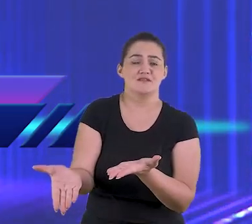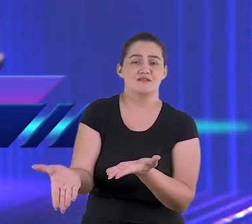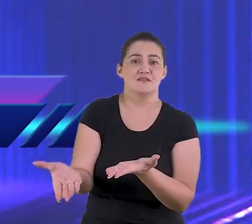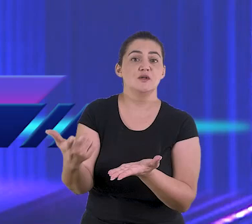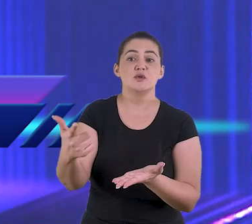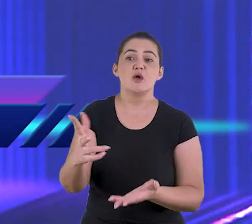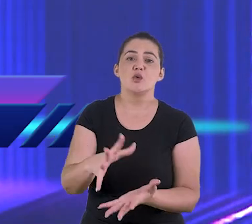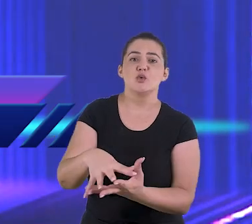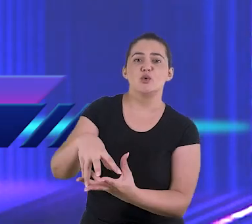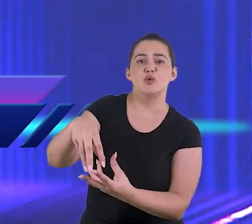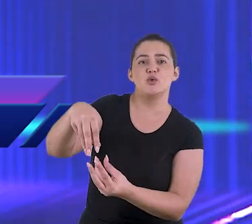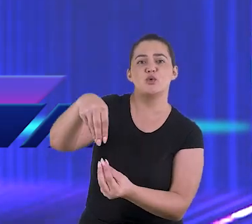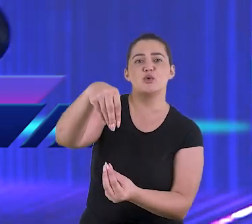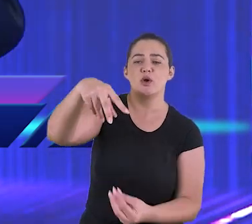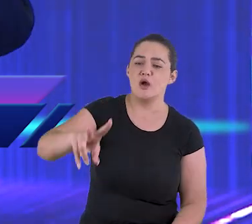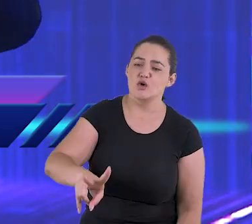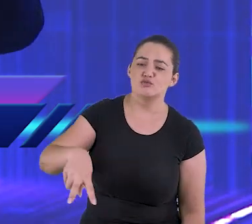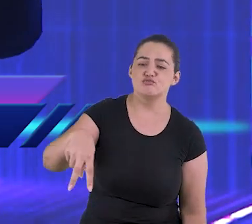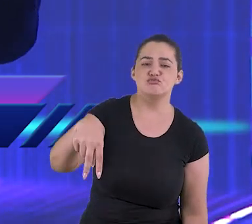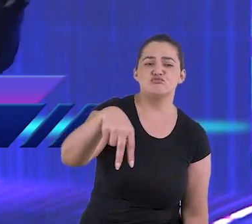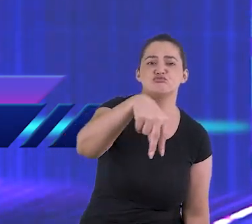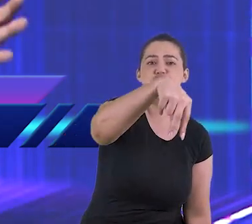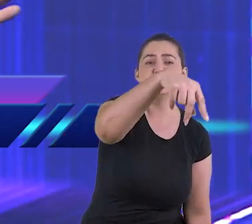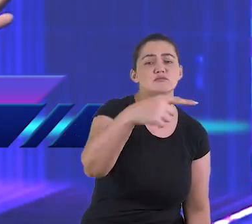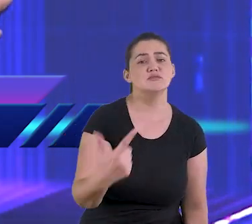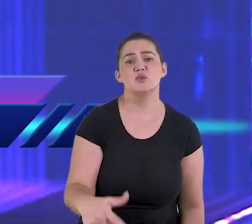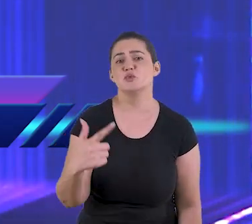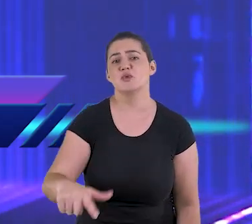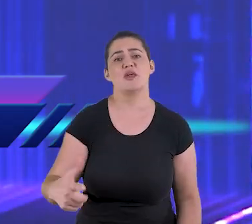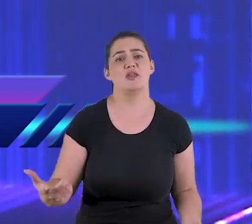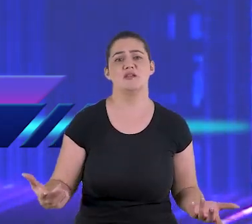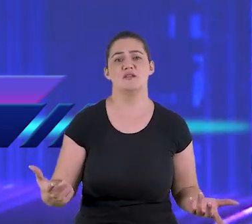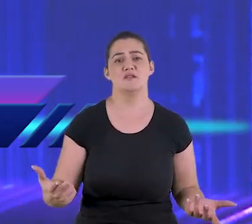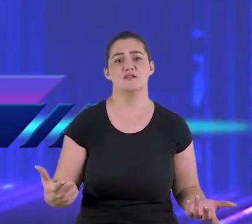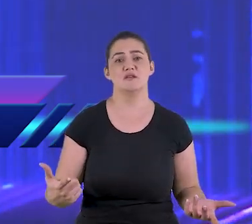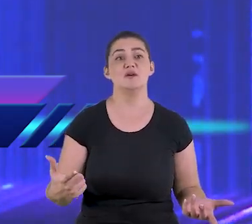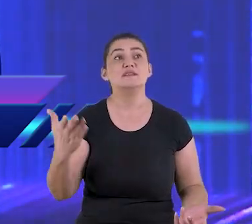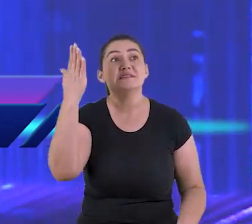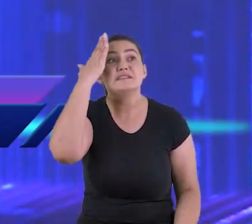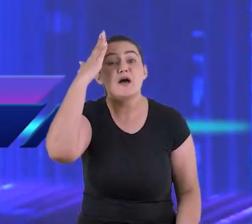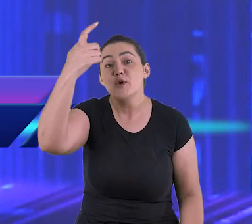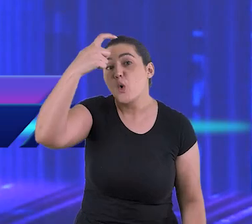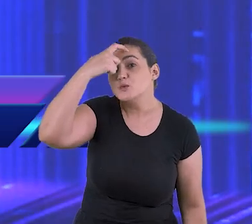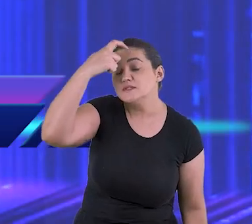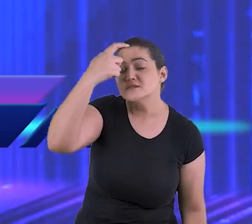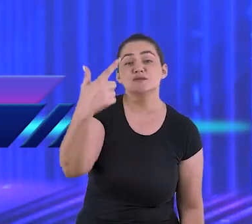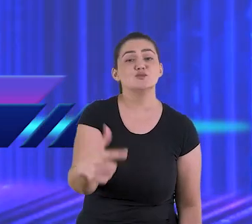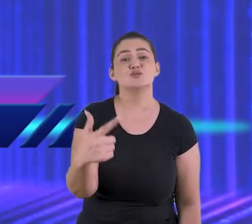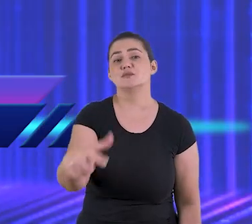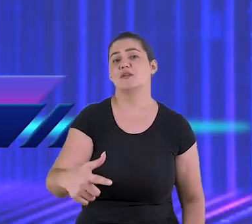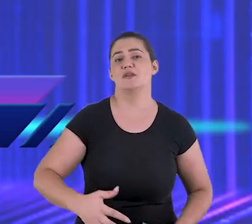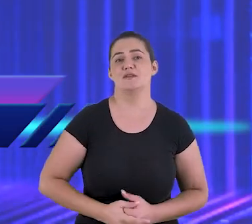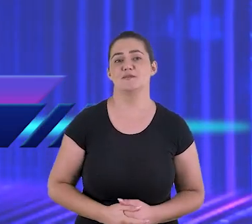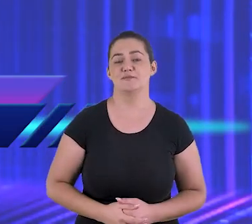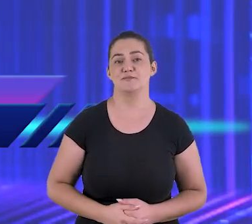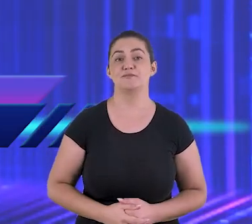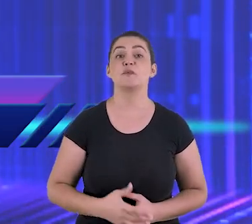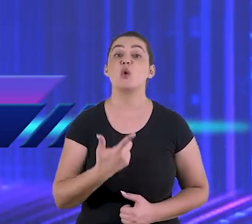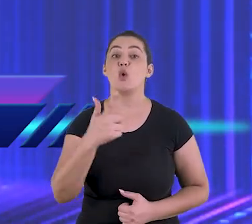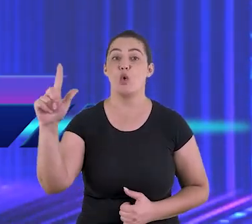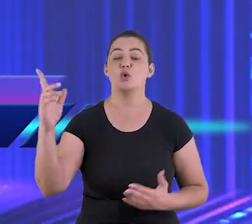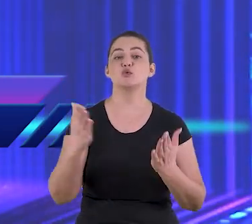volta mais a viver. Quem morreu não está mais entre os vivos. Quem morreu já não tem parte naquilo que acontece aqui